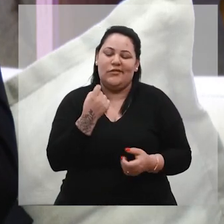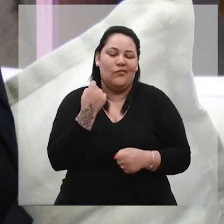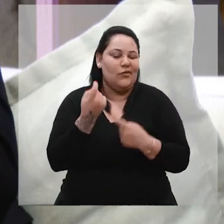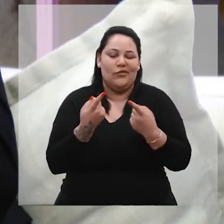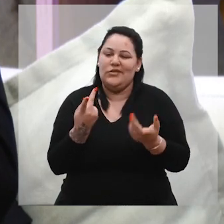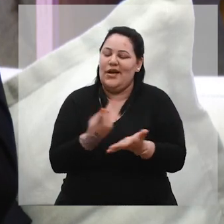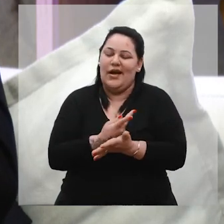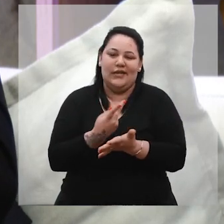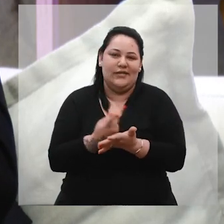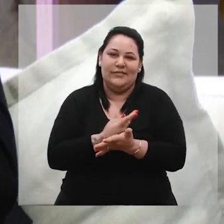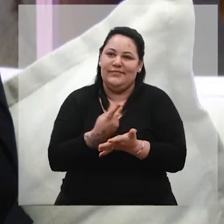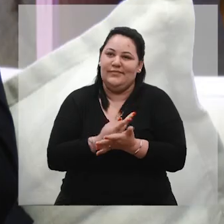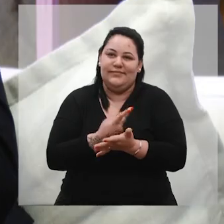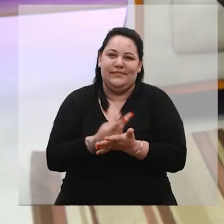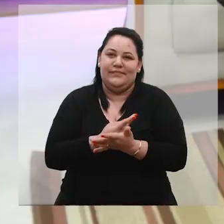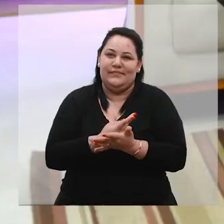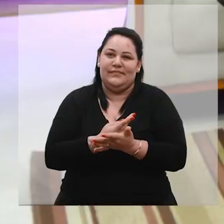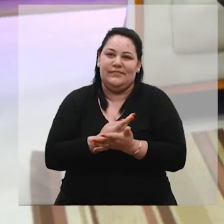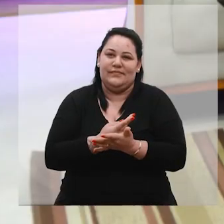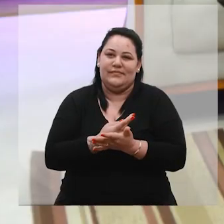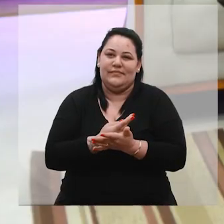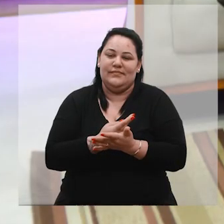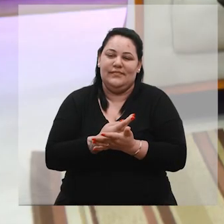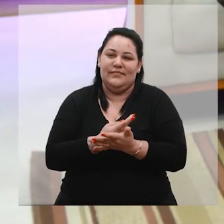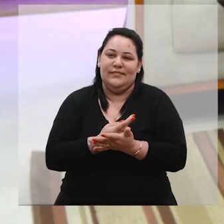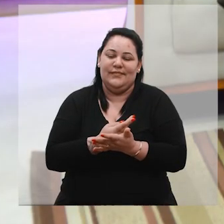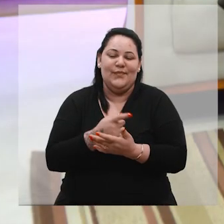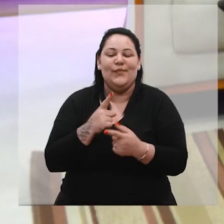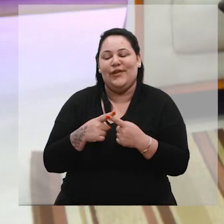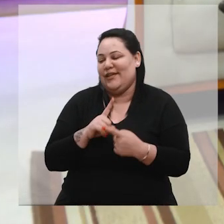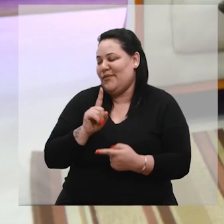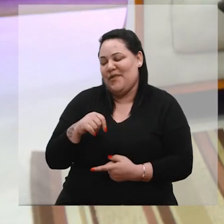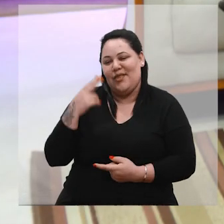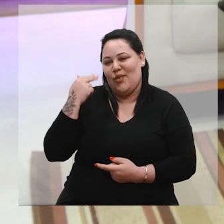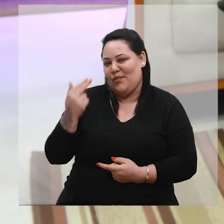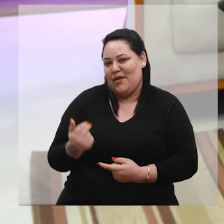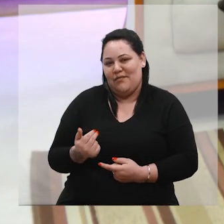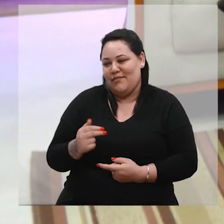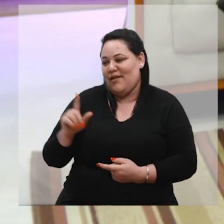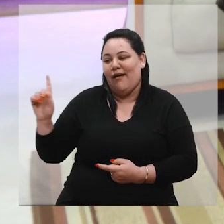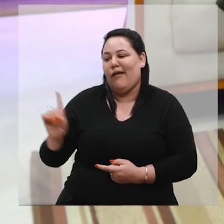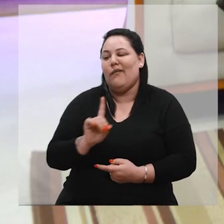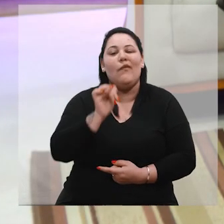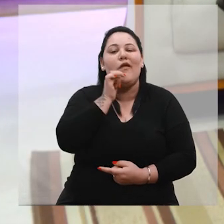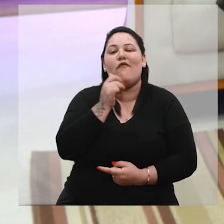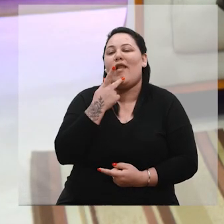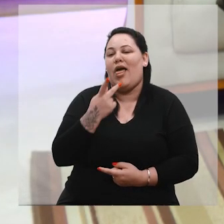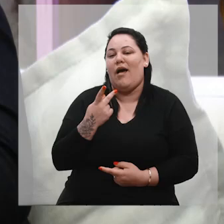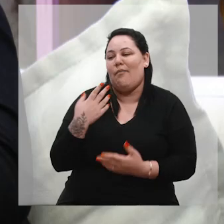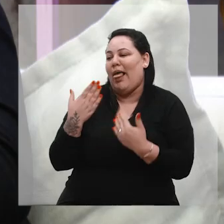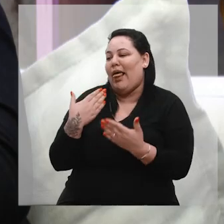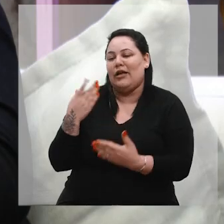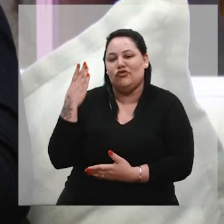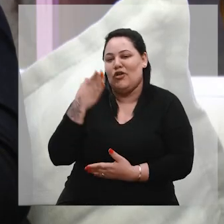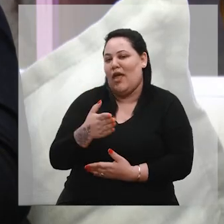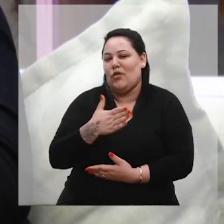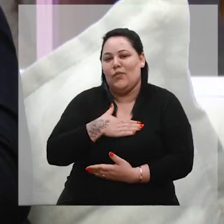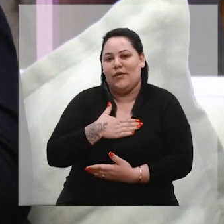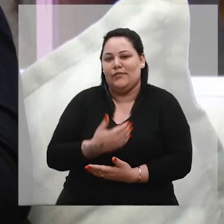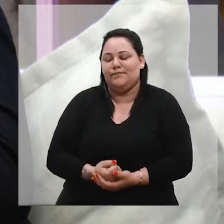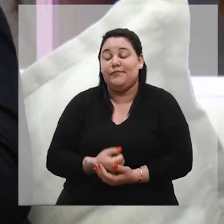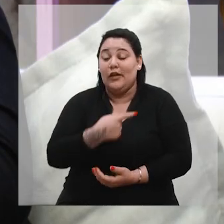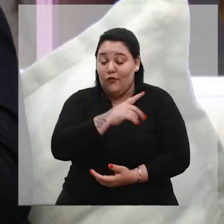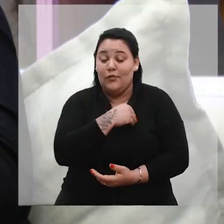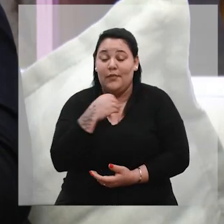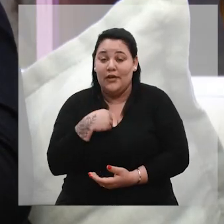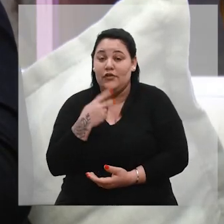né? Sim, e aí porque não seria... não seria normal, né? E aí, então, eu cheguei no médico e ele disse assim, agora a gente vai